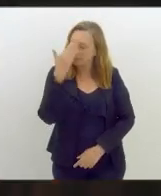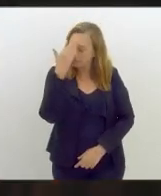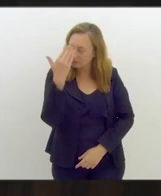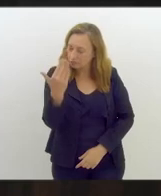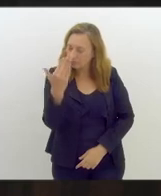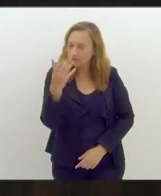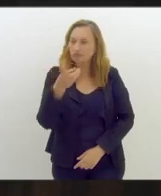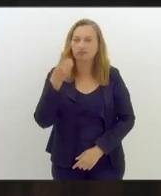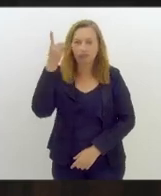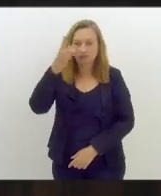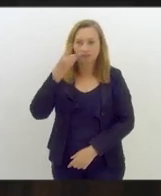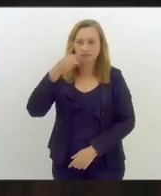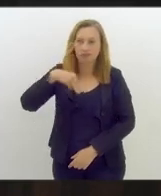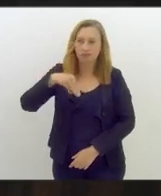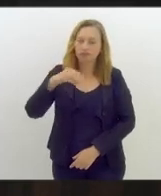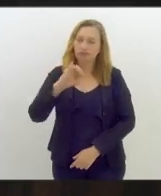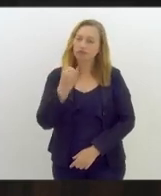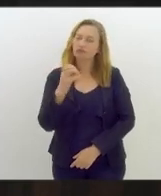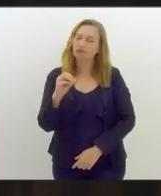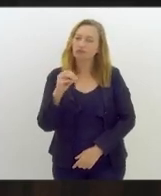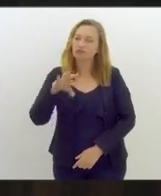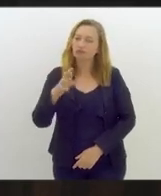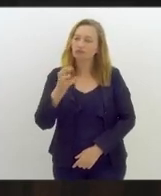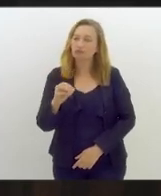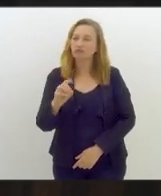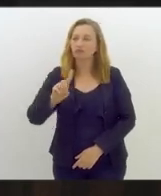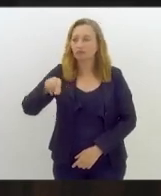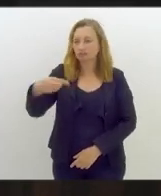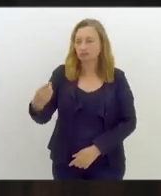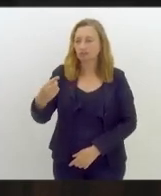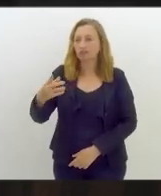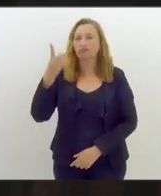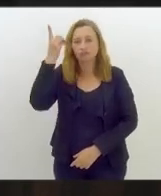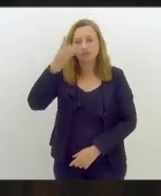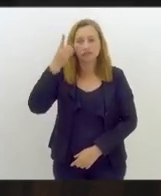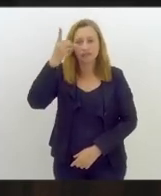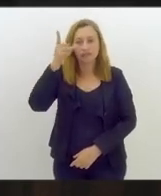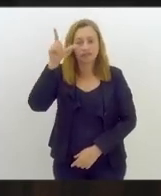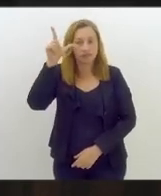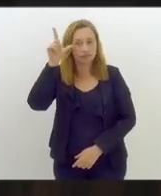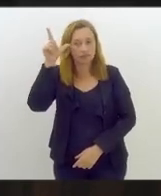Agradecendo ao deputado Chico Machado, próximo orador inscrito é a deputada